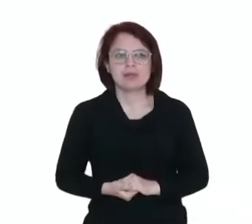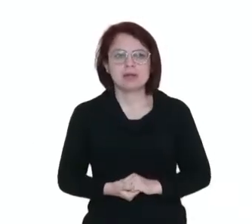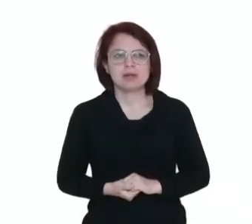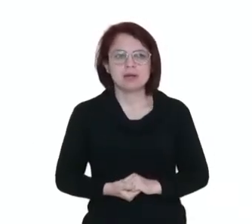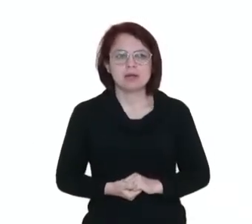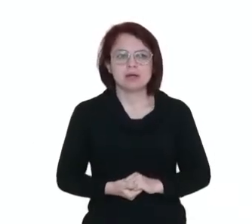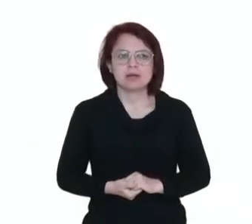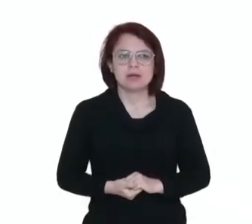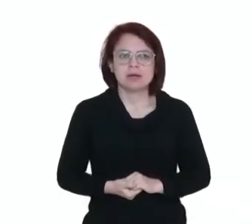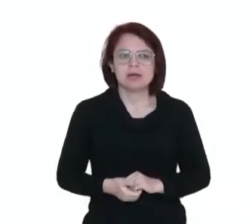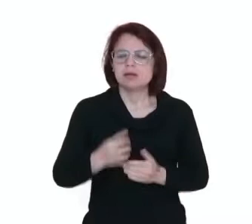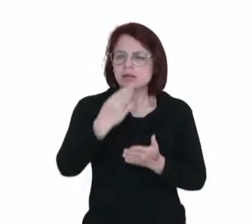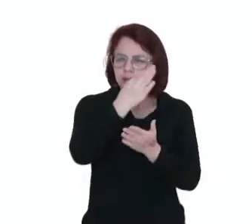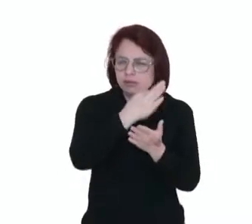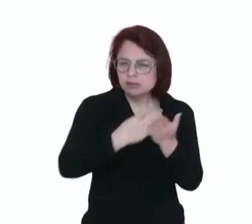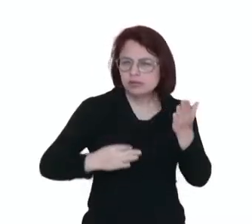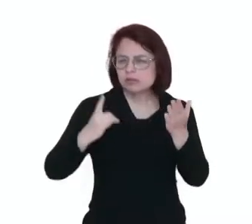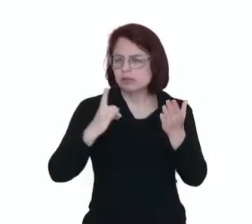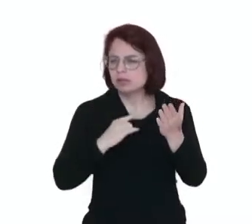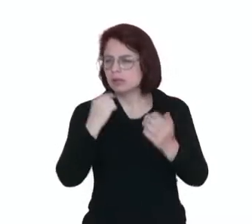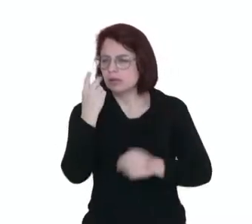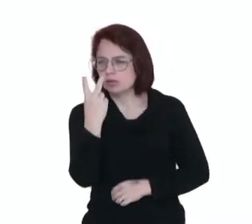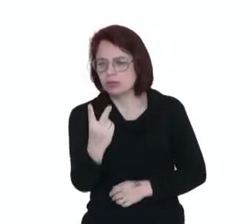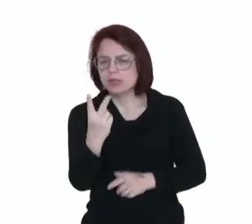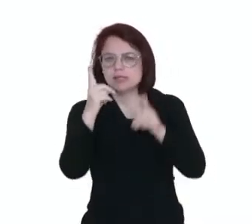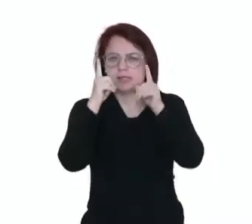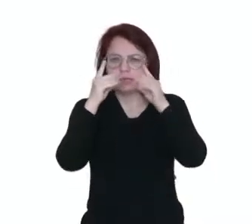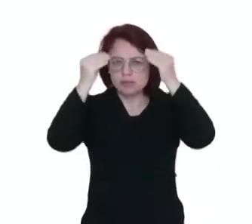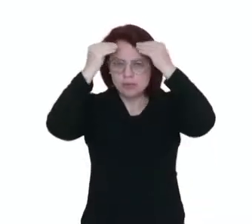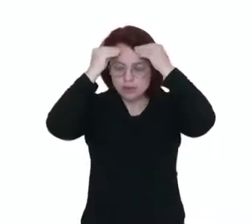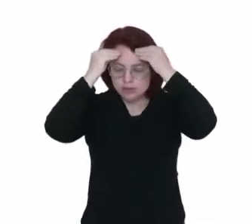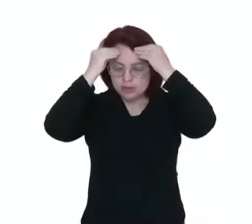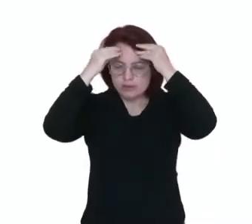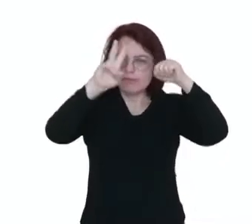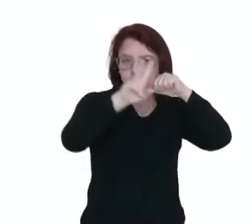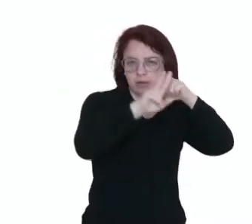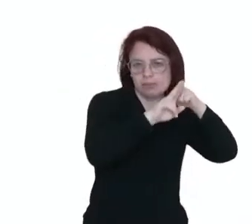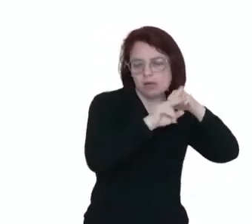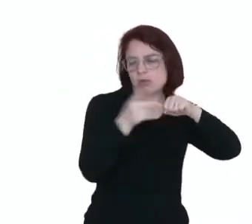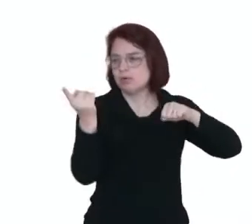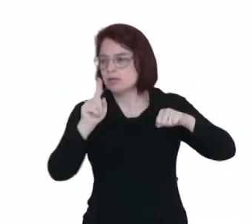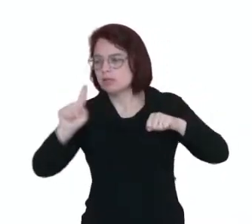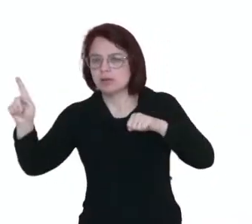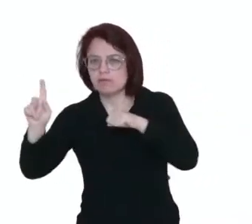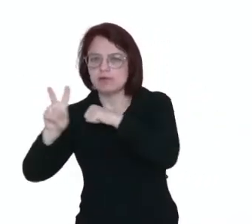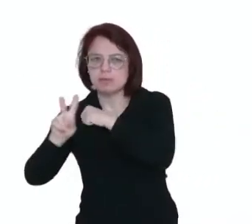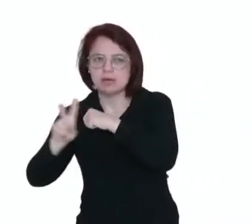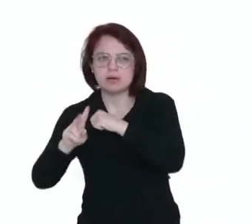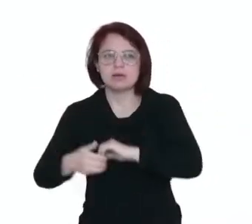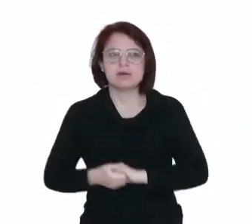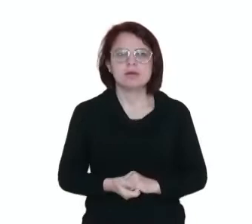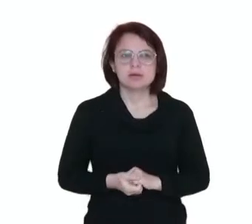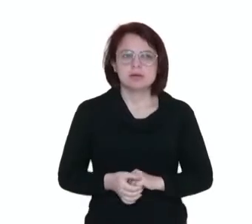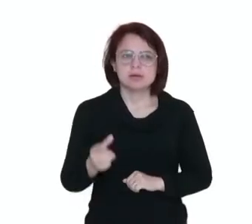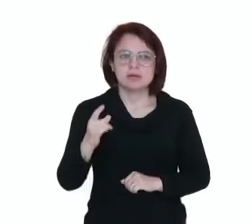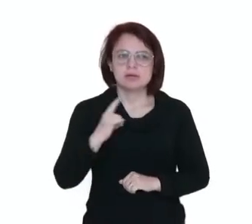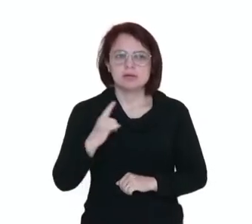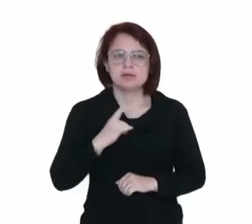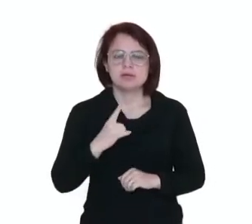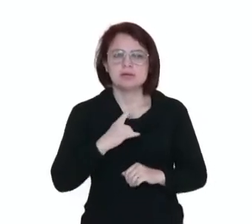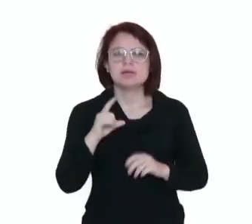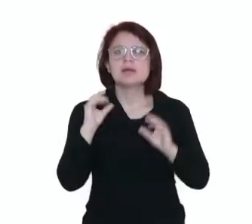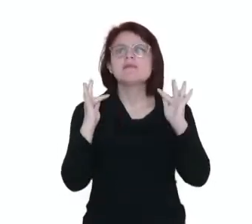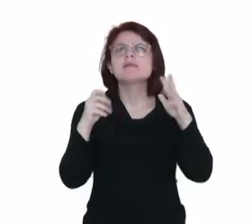alia dois tipos de linguagem, a parte verbal e a não verbal. Finalidade, sempre